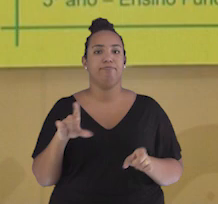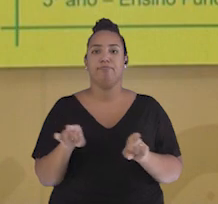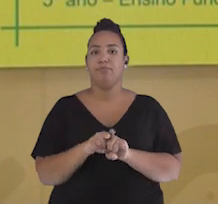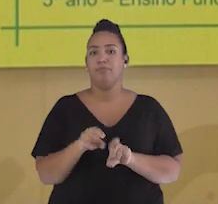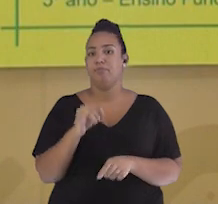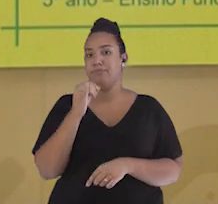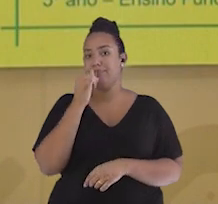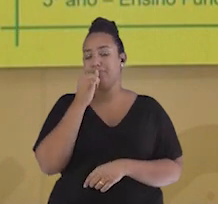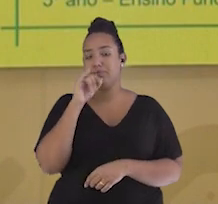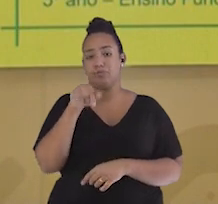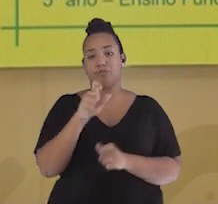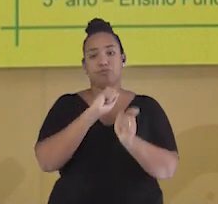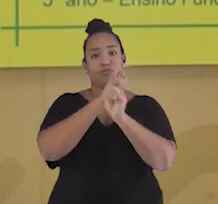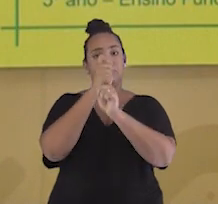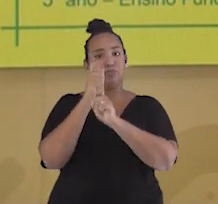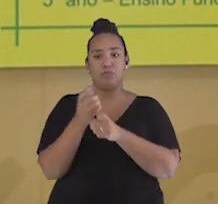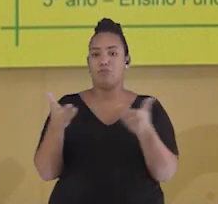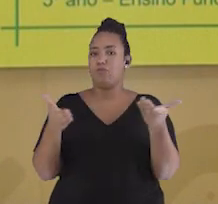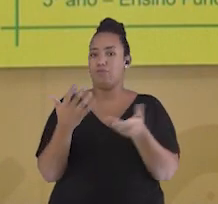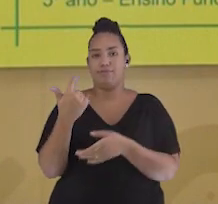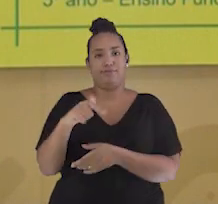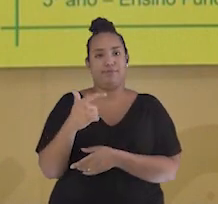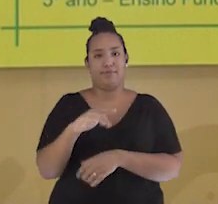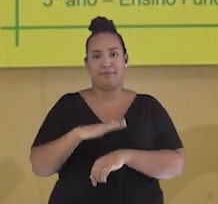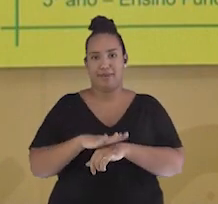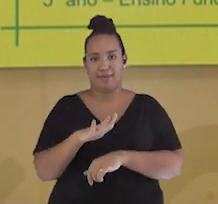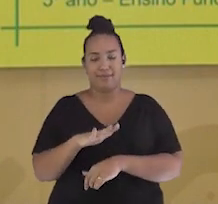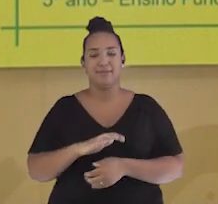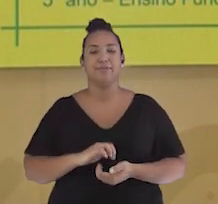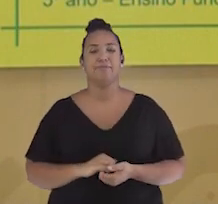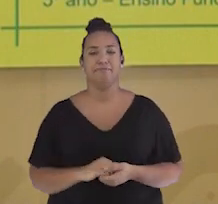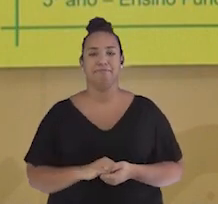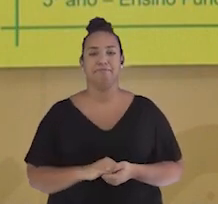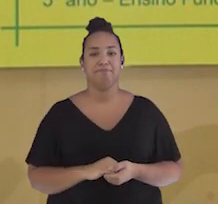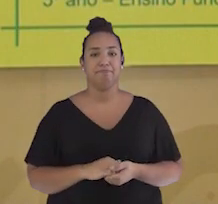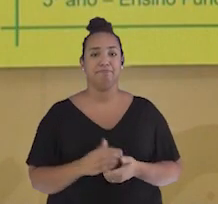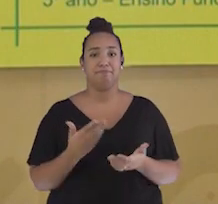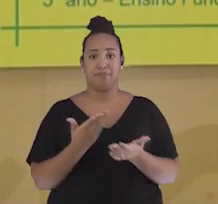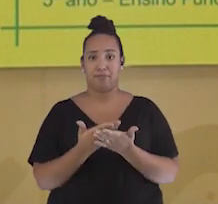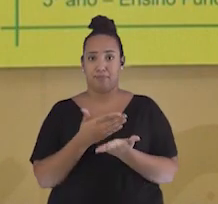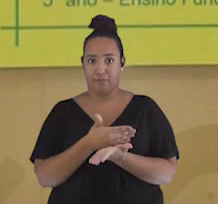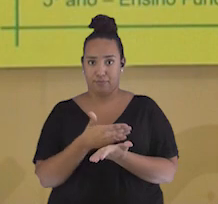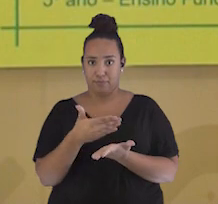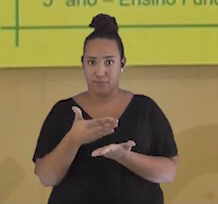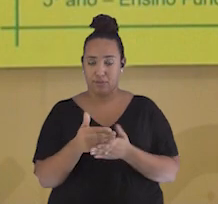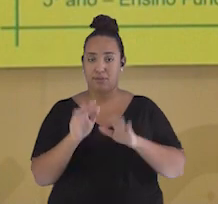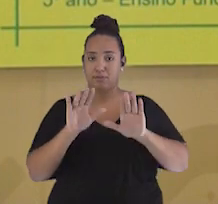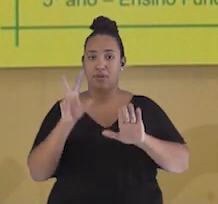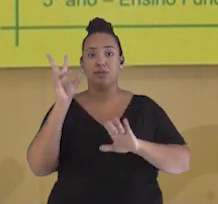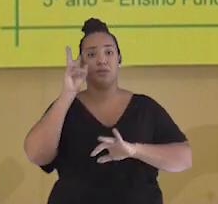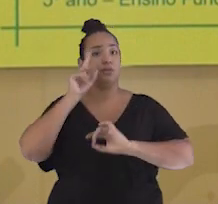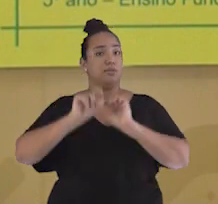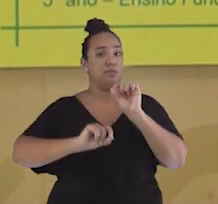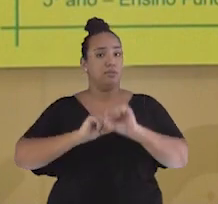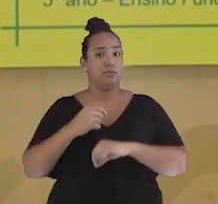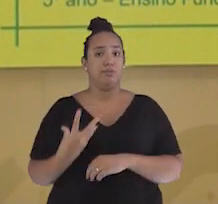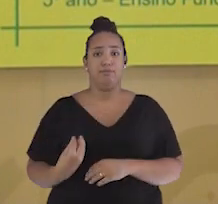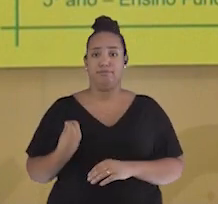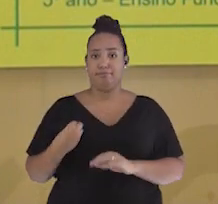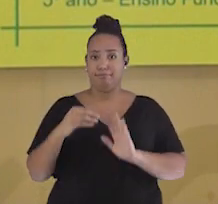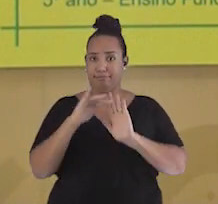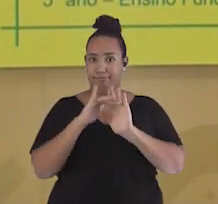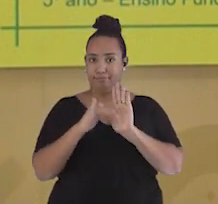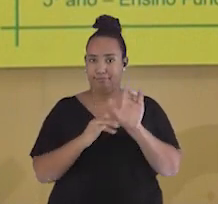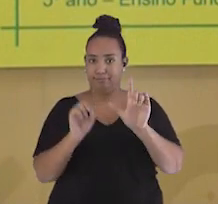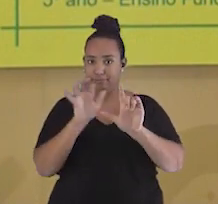possam reparar em como a cidade que vocês moram já mudou em algum aspecto, como por exemplo nas construções que não existiam e que